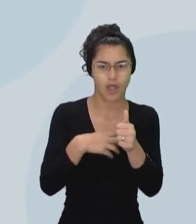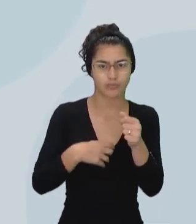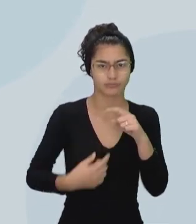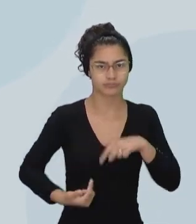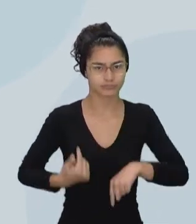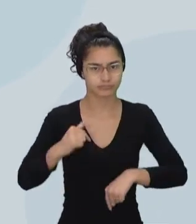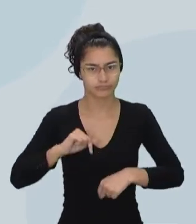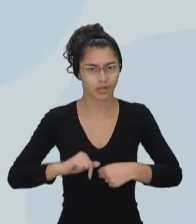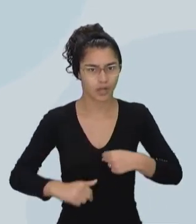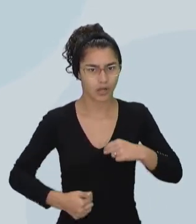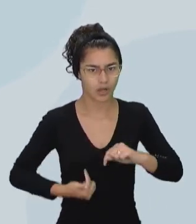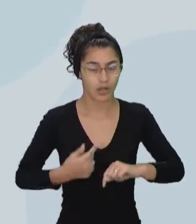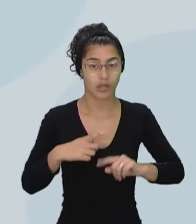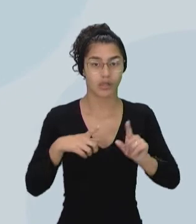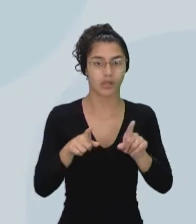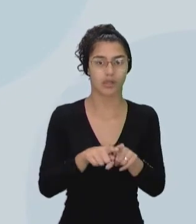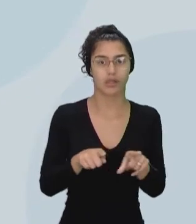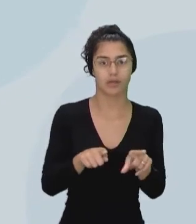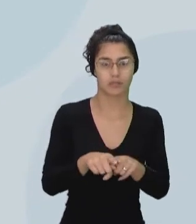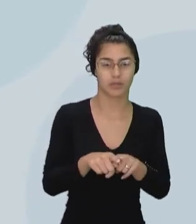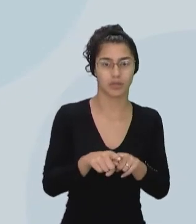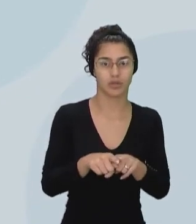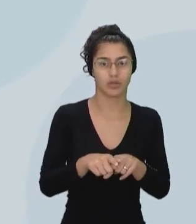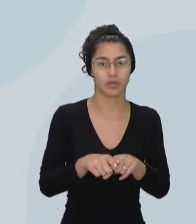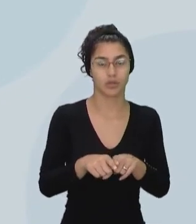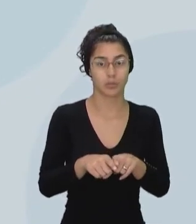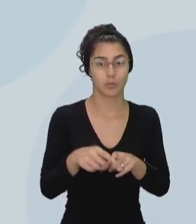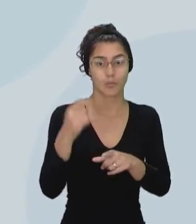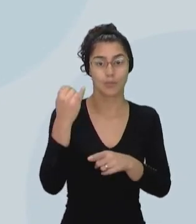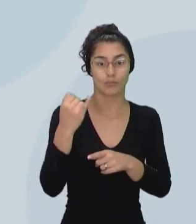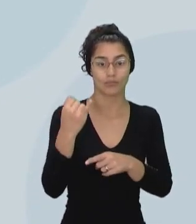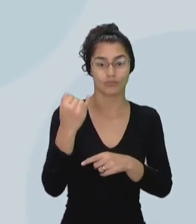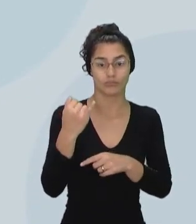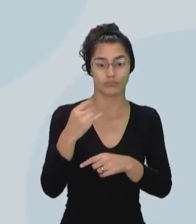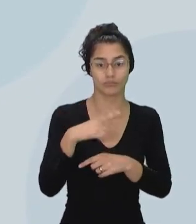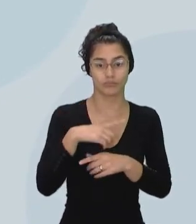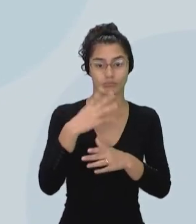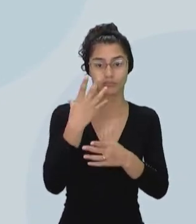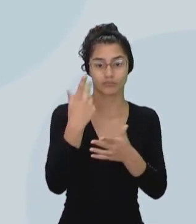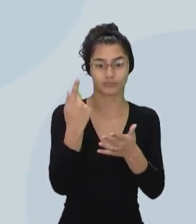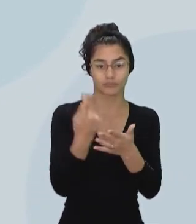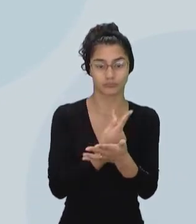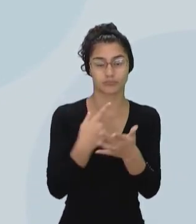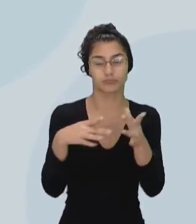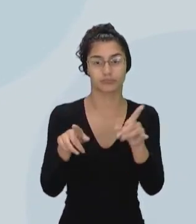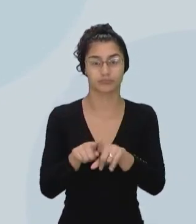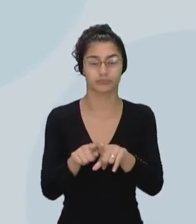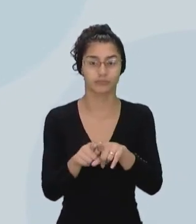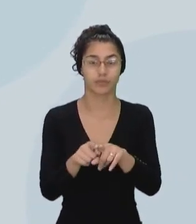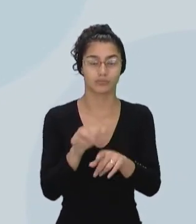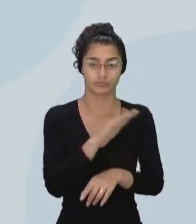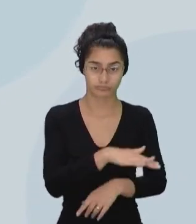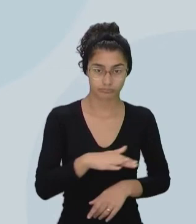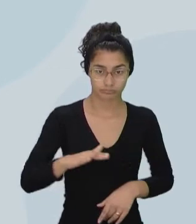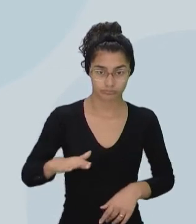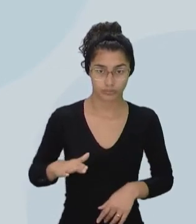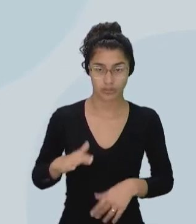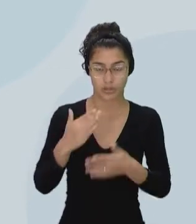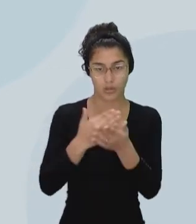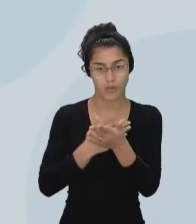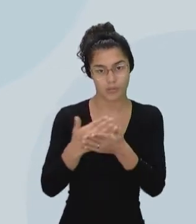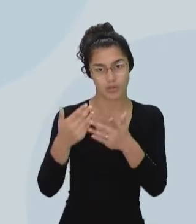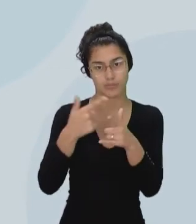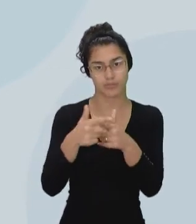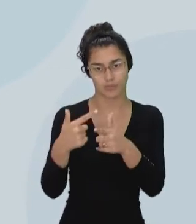digestório, impedem a absorção de nutrientes de forma adequada e aí, então, a criança entra